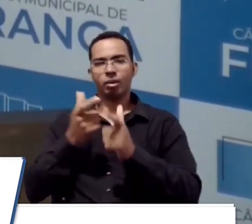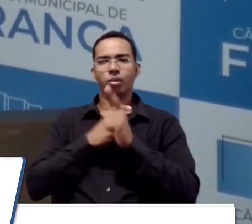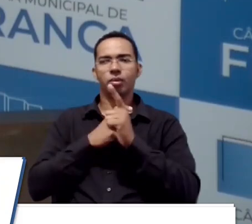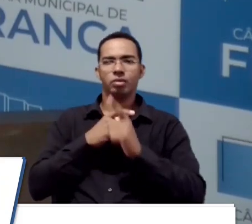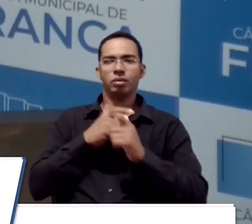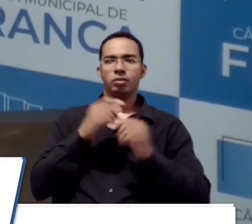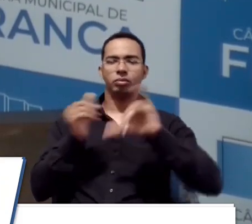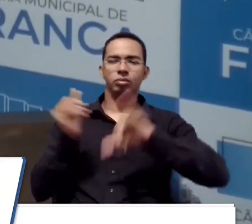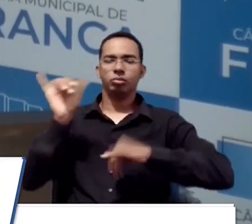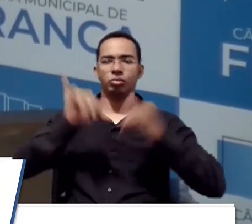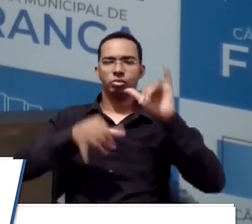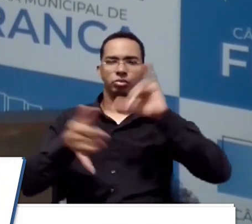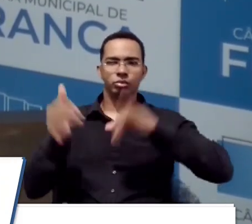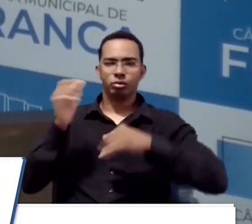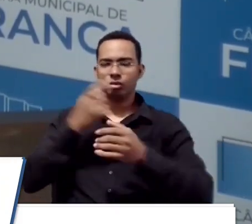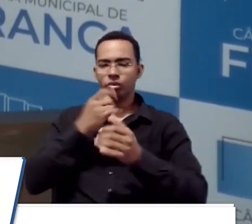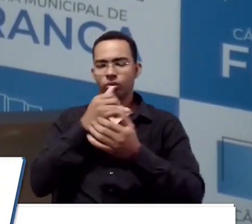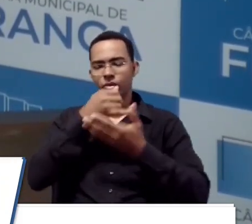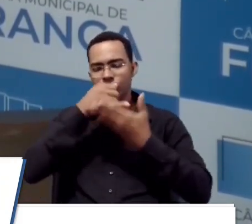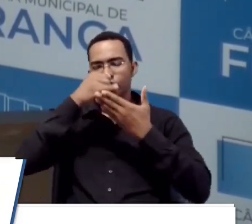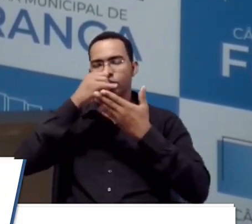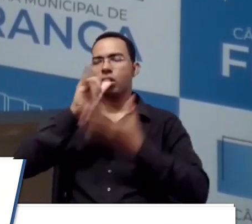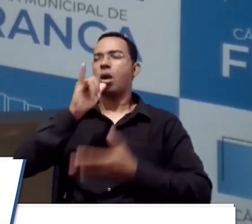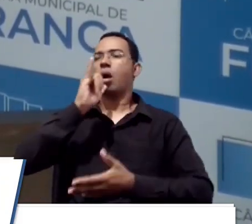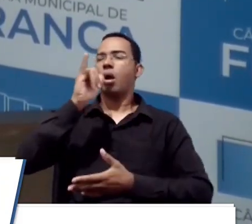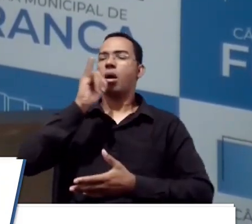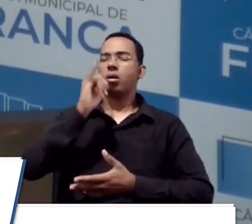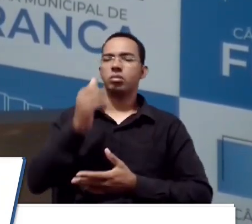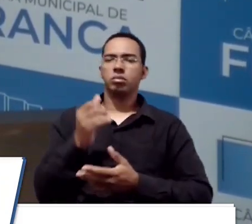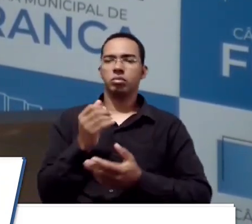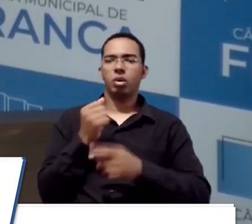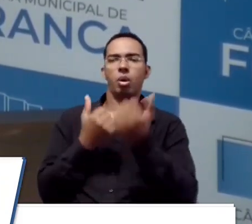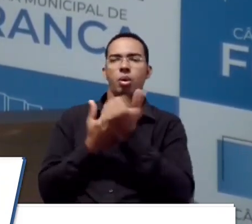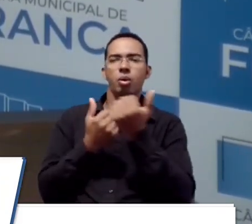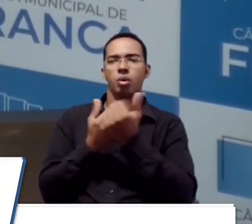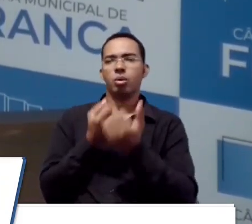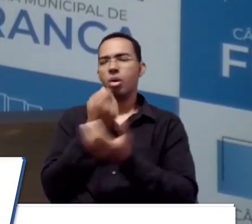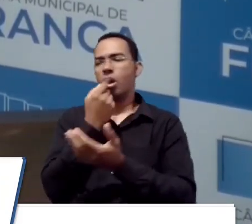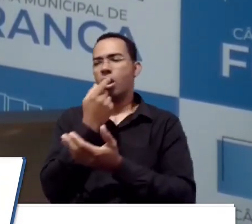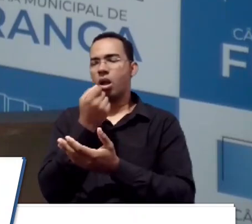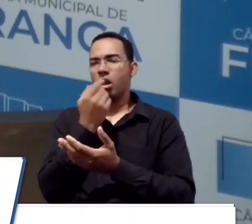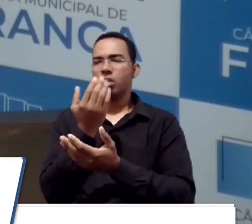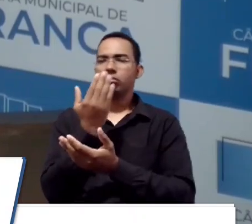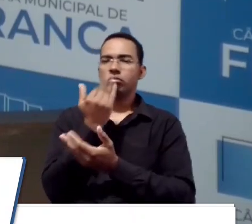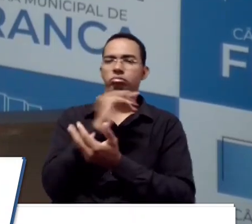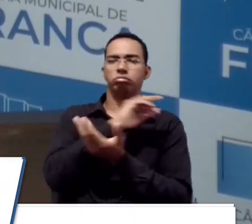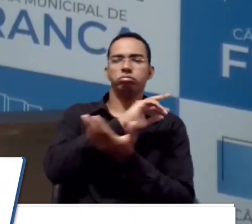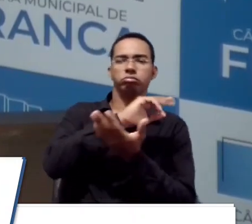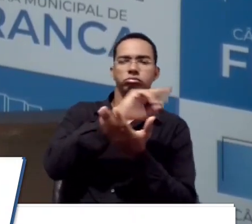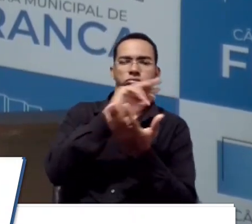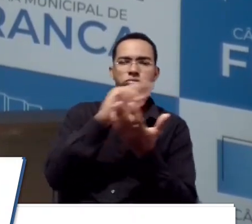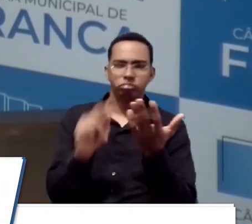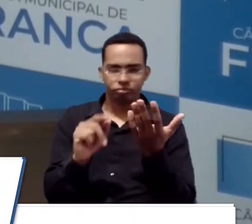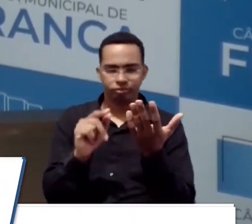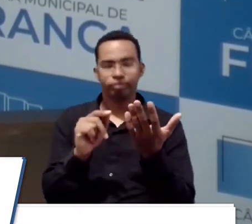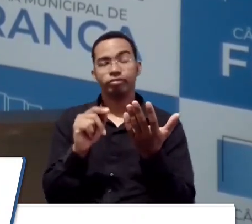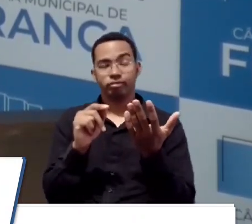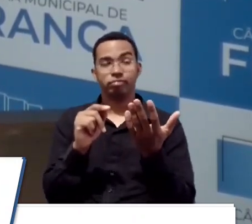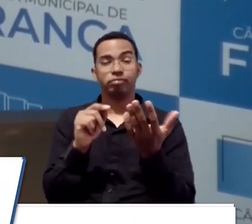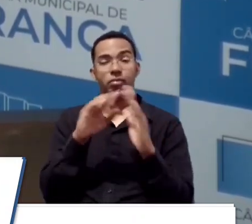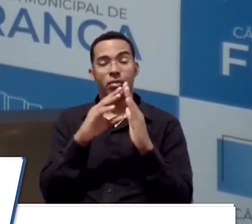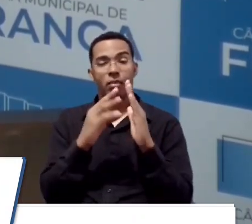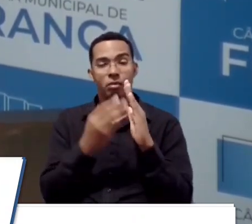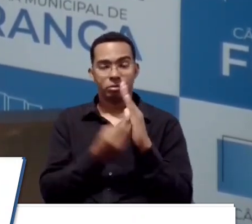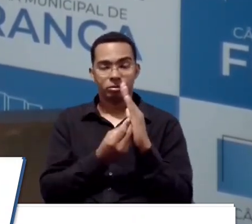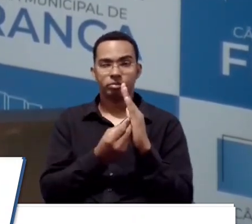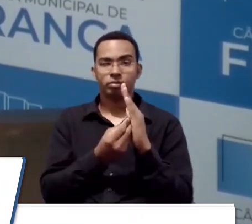alcoolismo, apoio aos necessitados com alimentos, medicamentos e tantas outras coisas. A igreja era